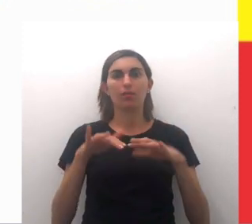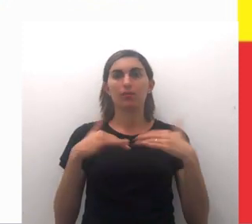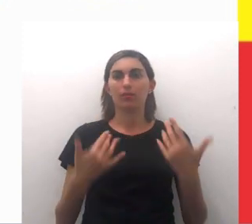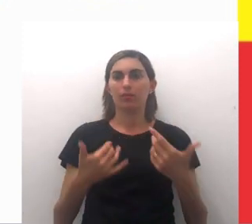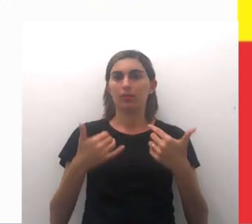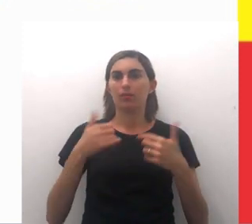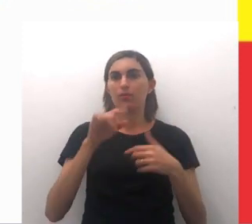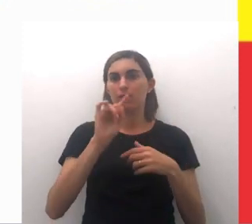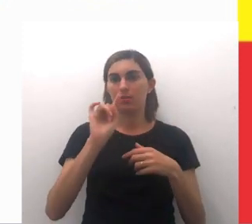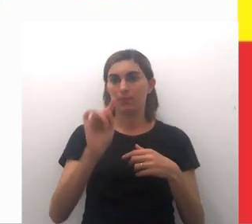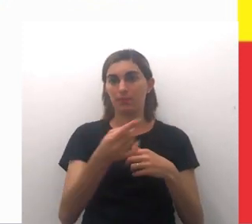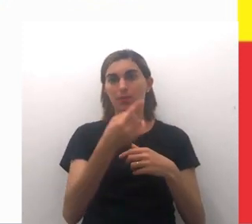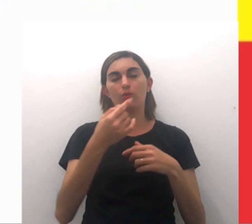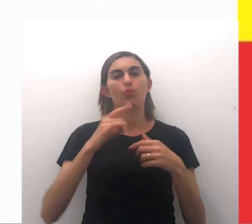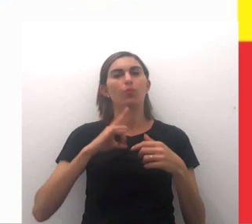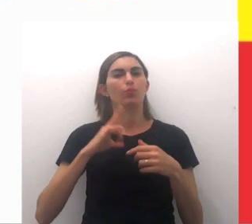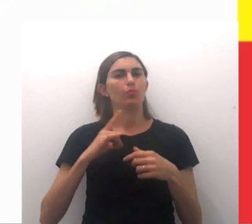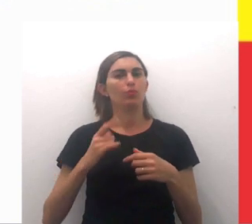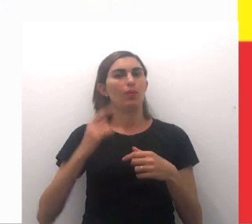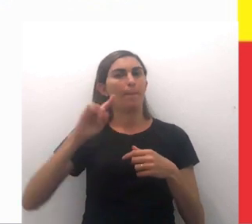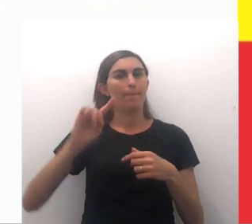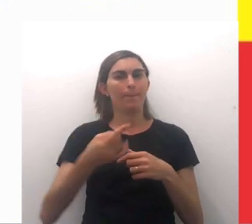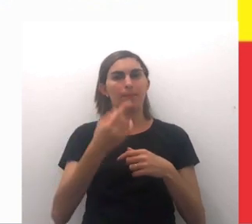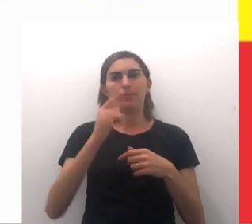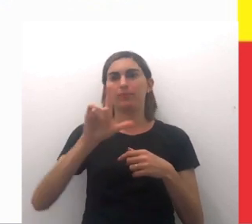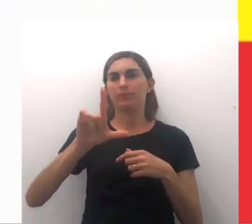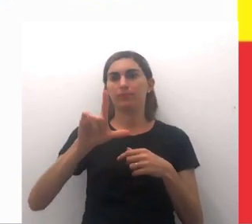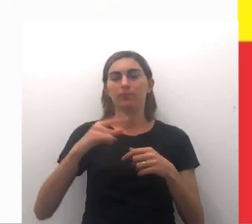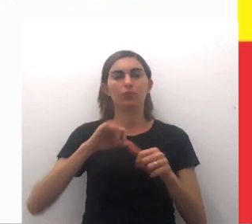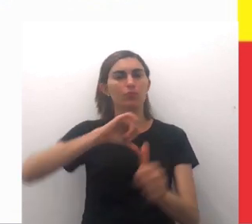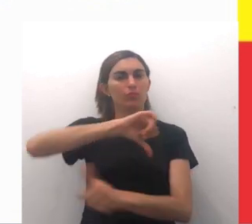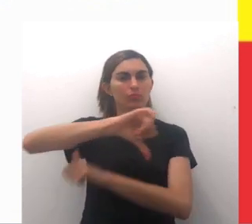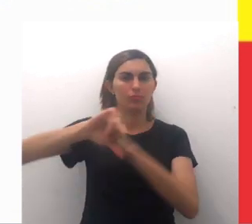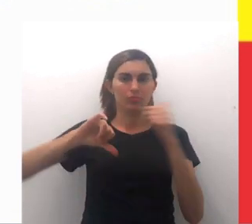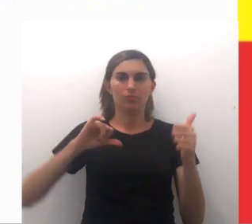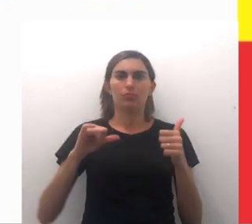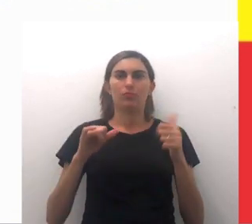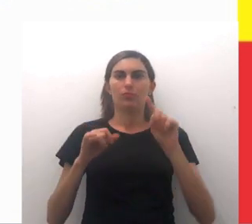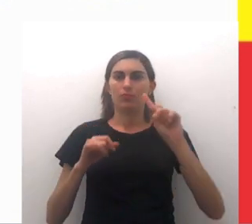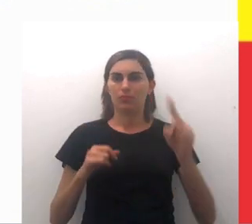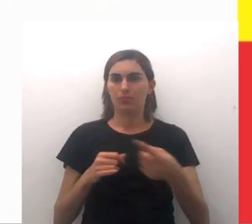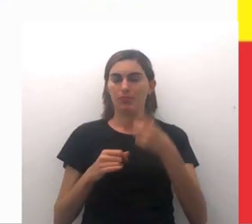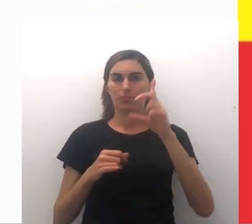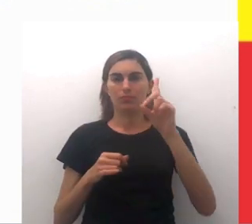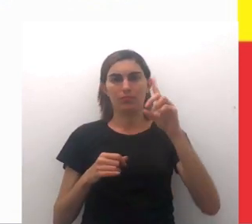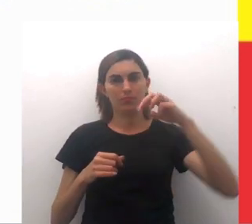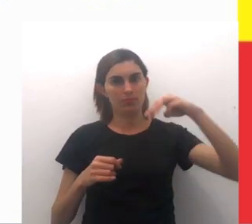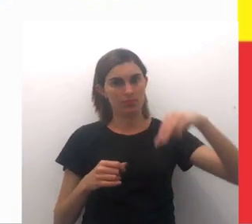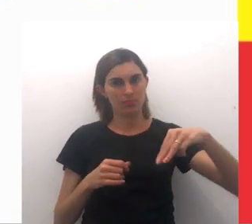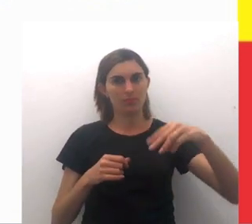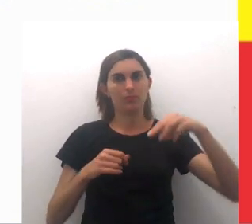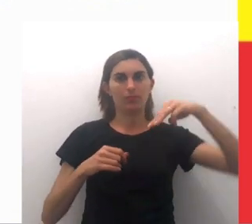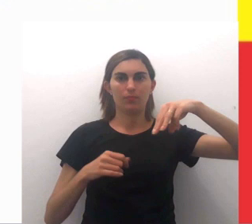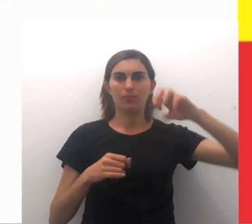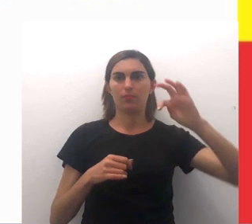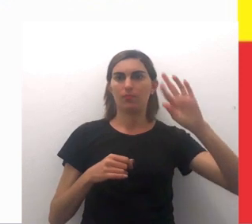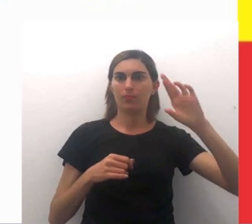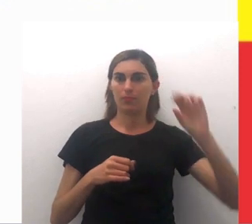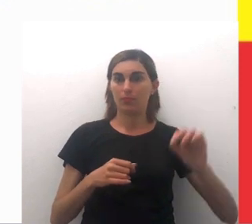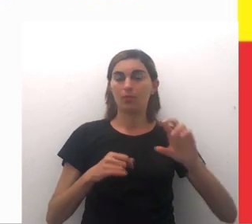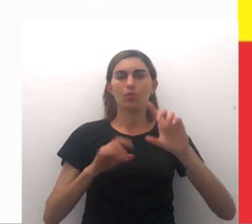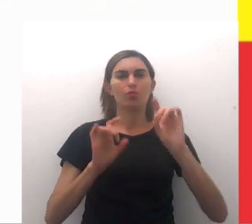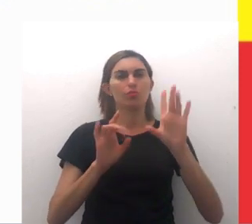Então, esse 1000 decímetros cúbicos equivale a 1000 litros. Transformando 1000 decímetros cúbicos para metro